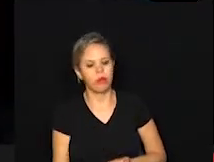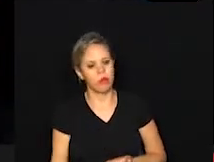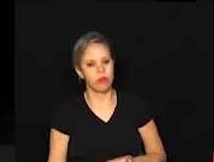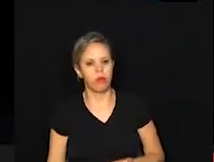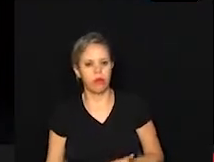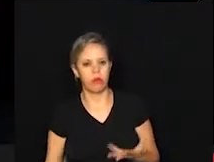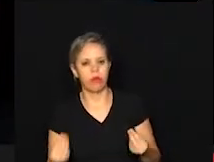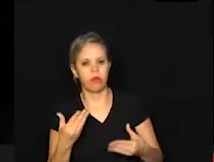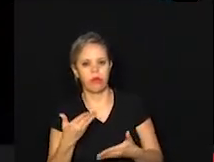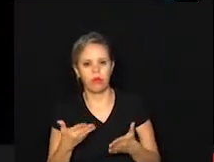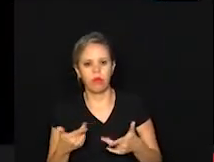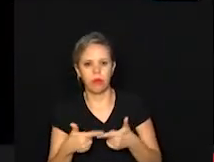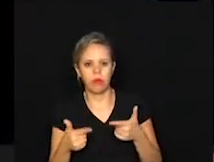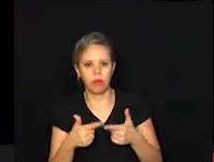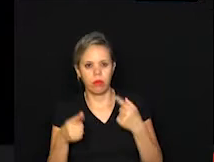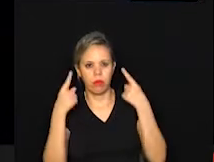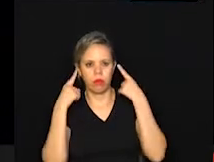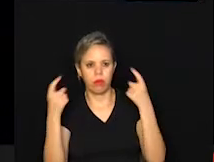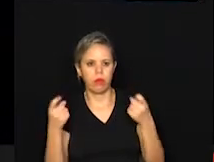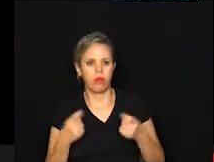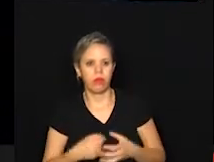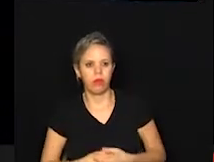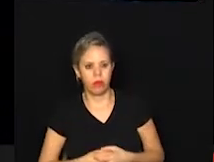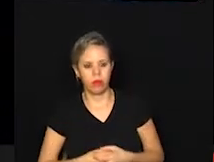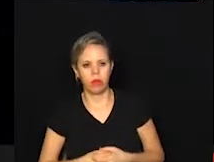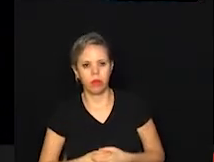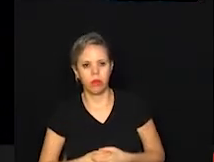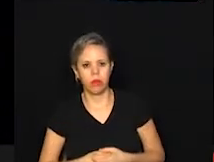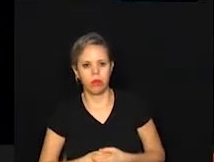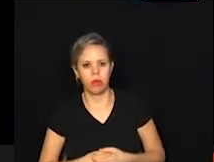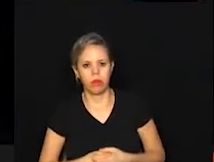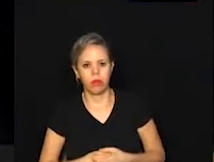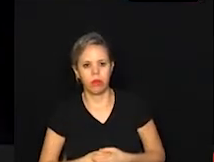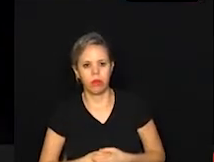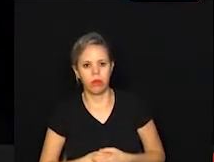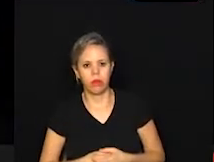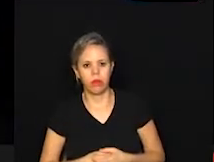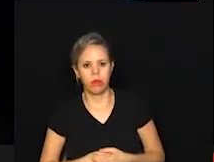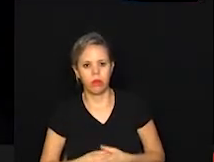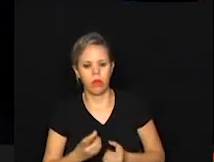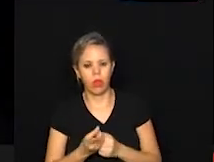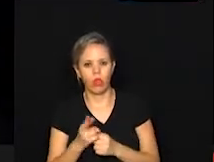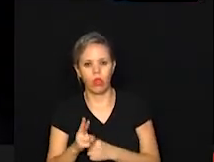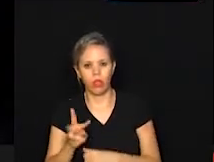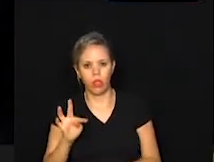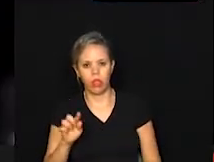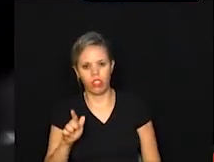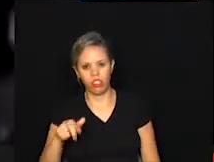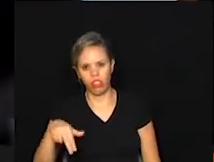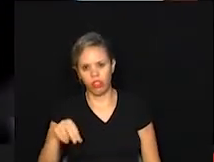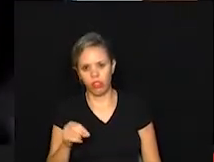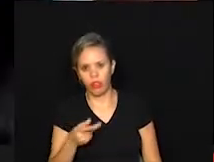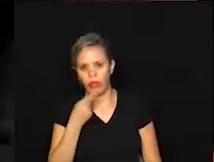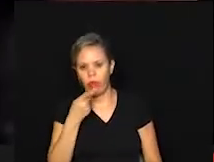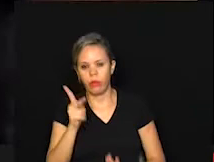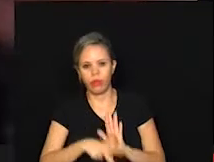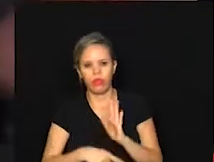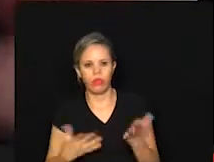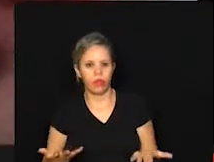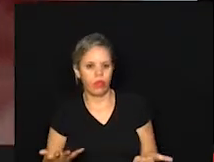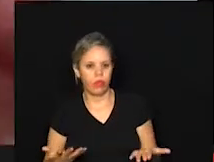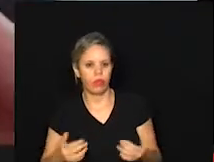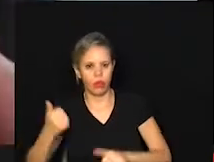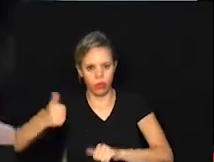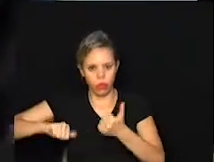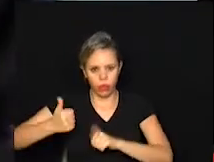muita desigualdade, muita violência. Mas eu acho que o doutor Tagino colocou muito bem, né? Porque esse projeto entrou para